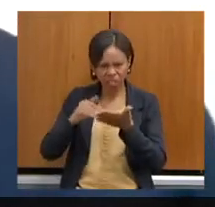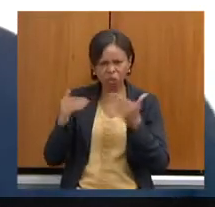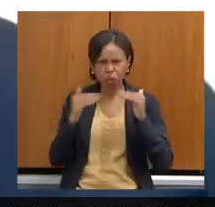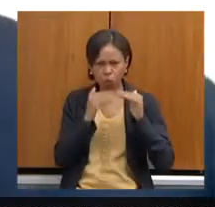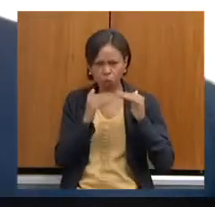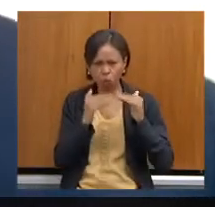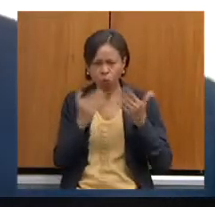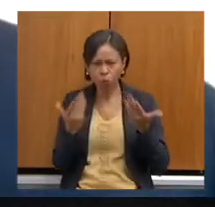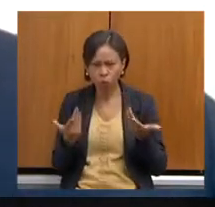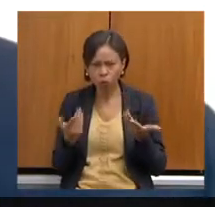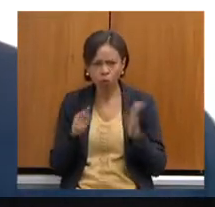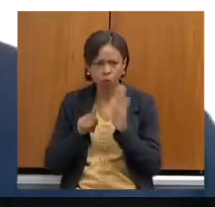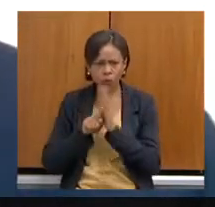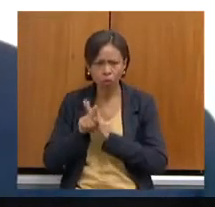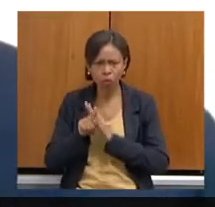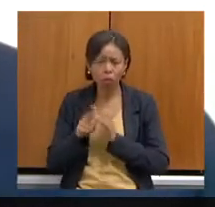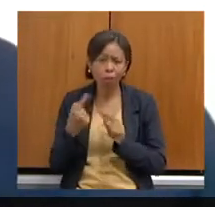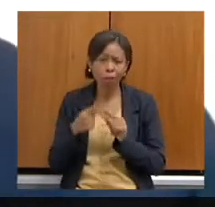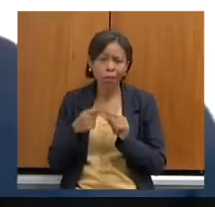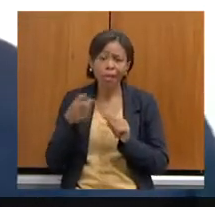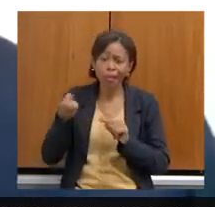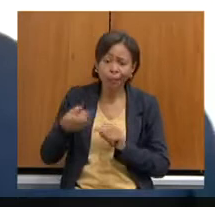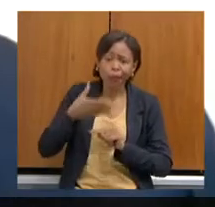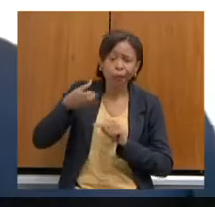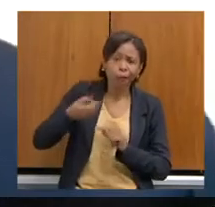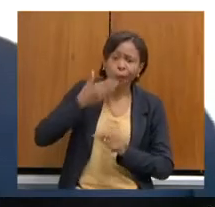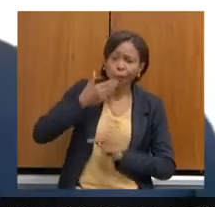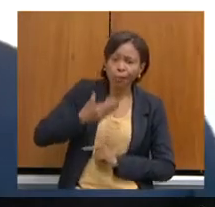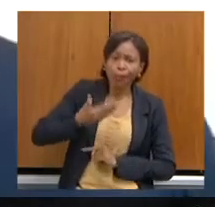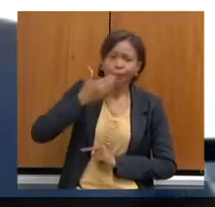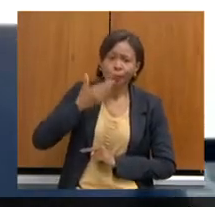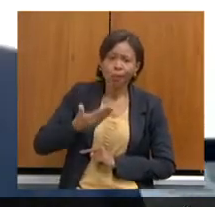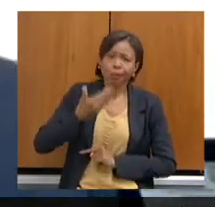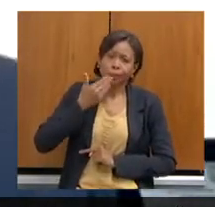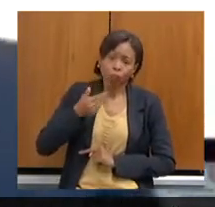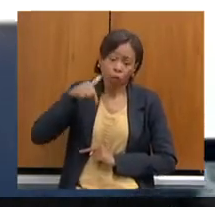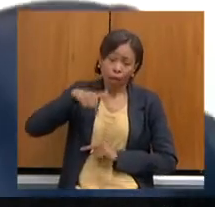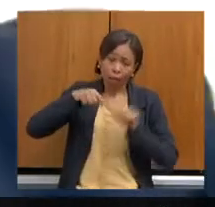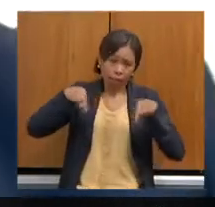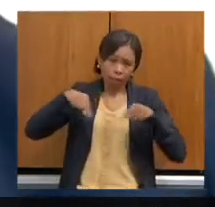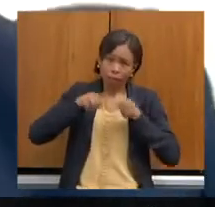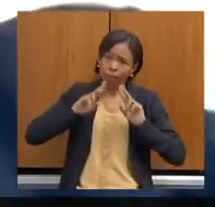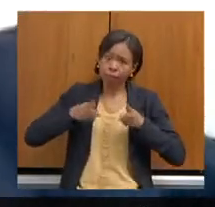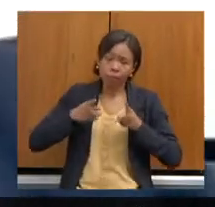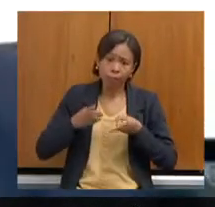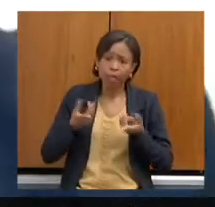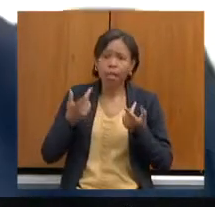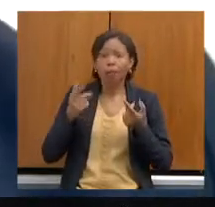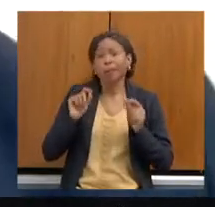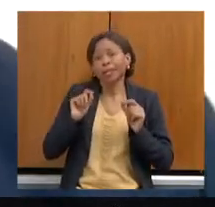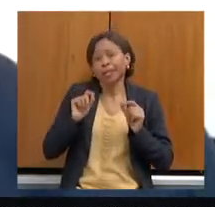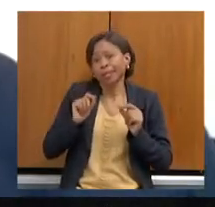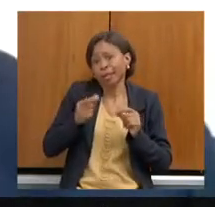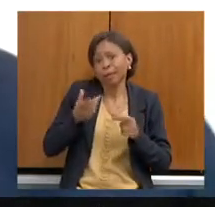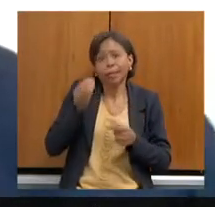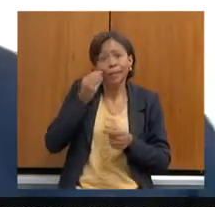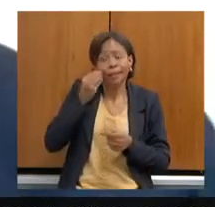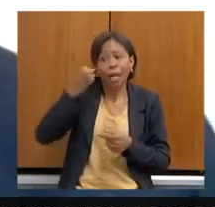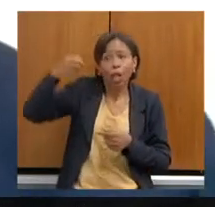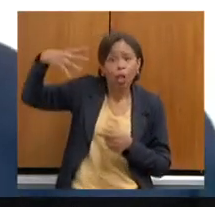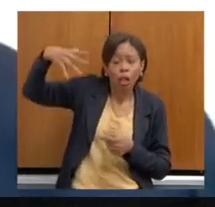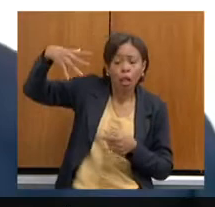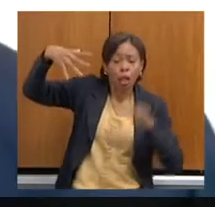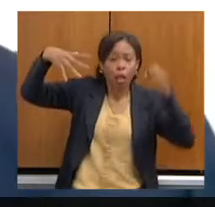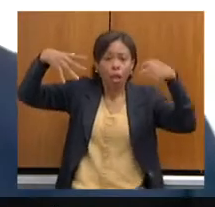bem interior tem que a cada dia chegou novos pedidos aqui no gabinete direto e a gente pedindo para fazer que arrotando esse aqui para ver seguida o povo de